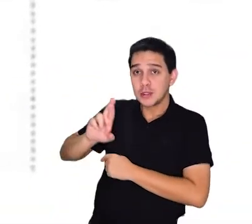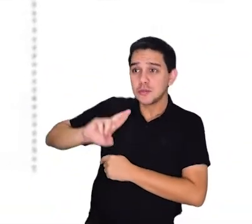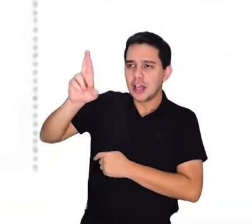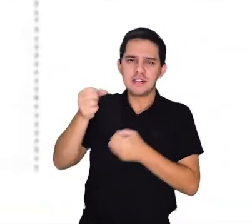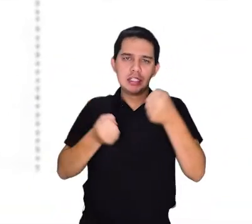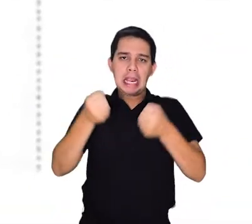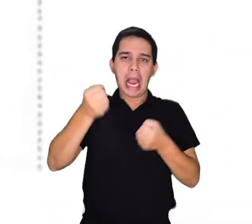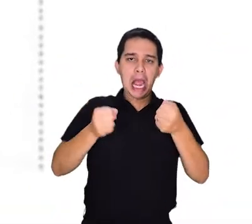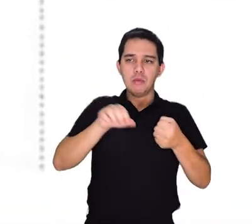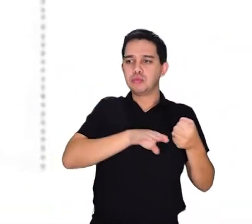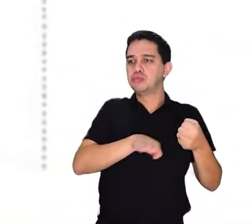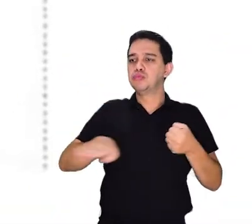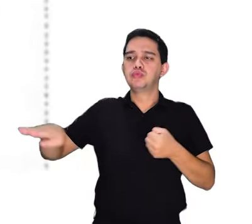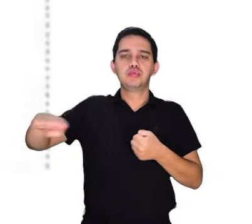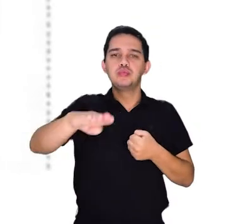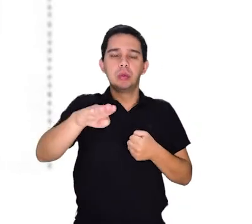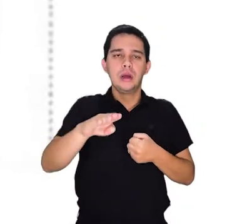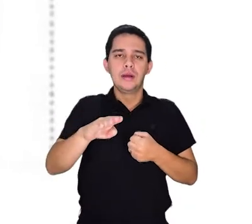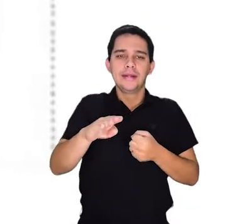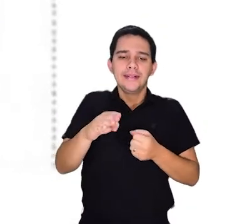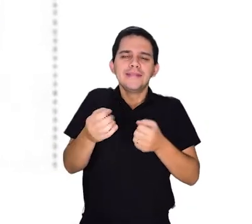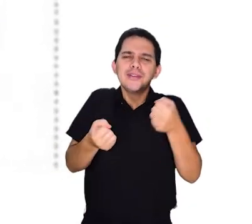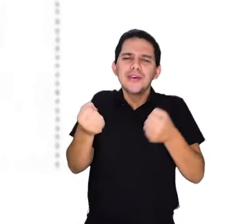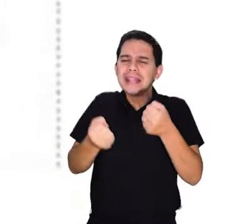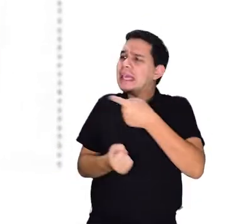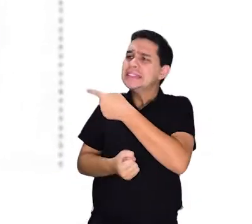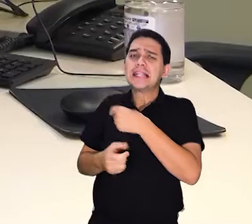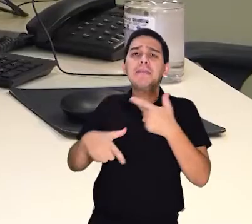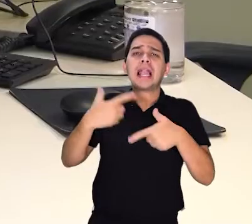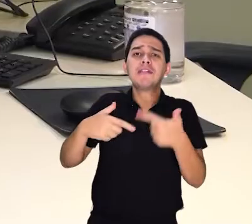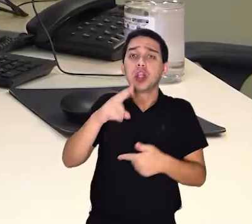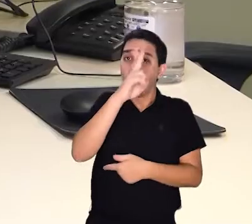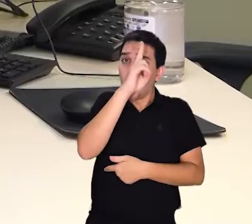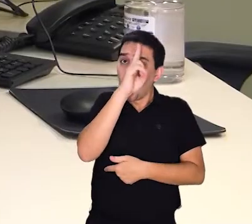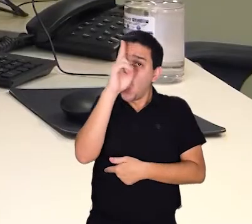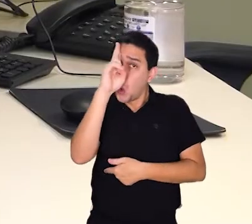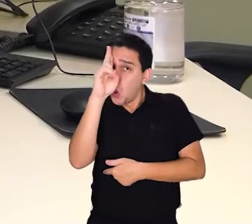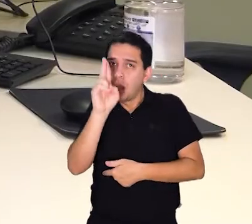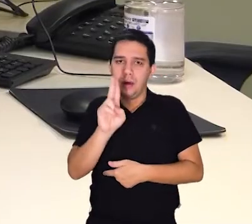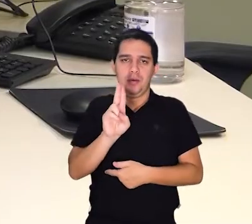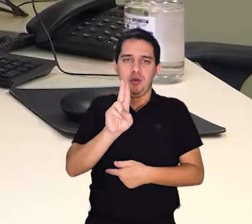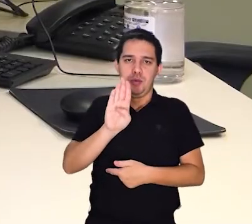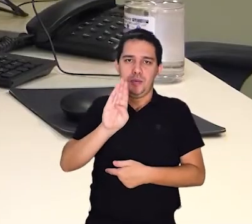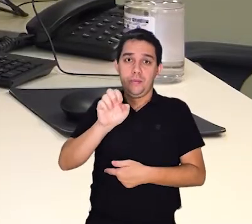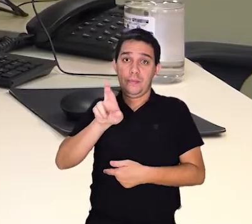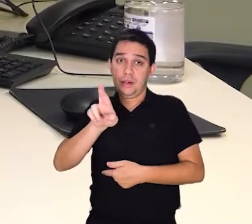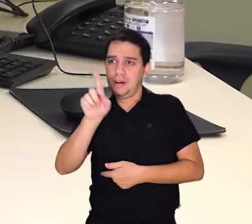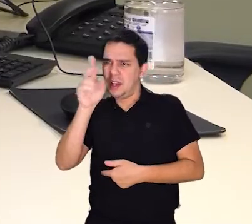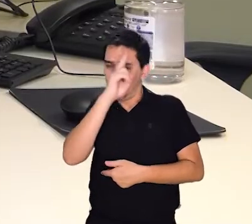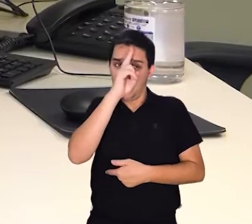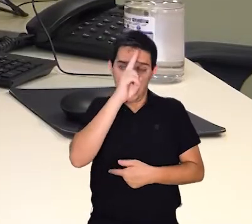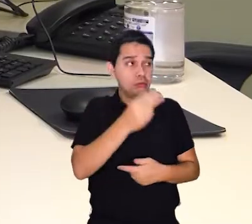que motoristas de aplicativo, no caso motoristas de Uber. Esses motoristas realizavam a